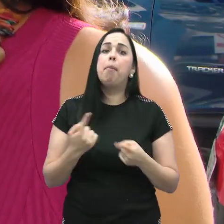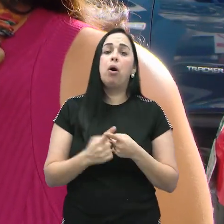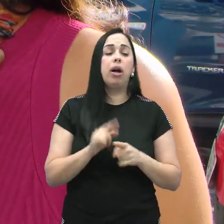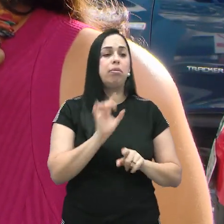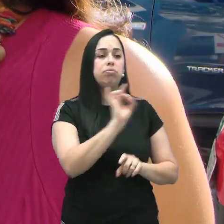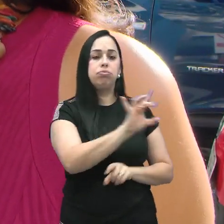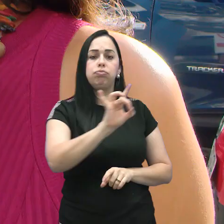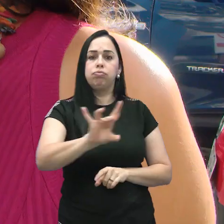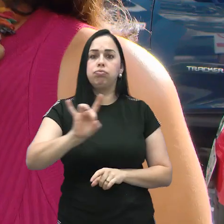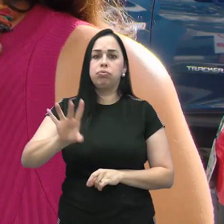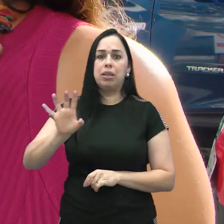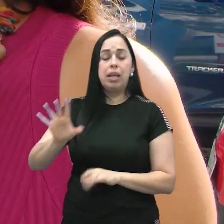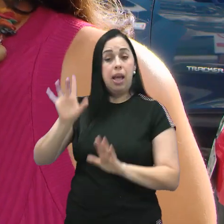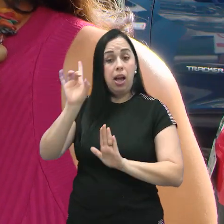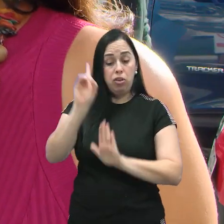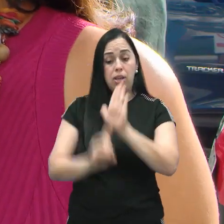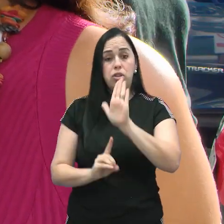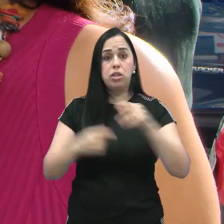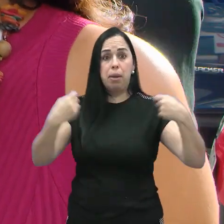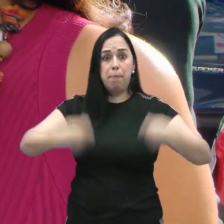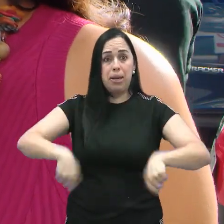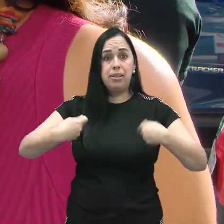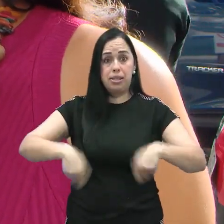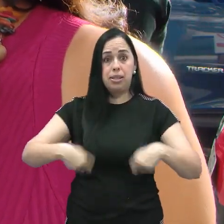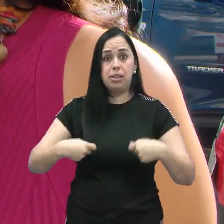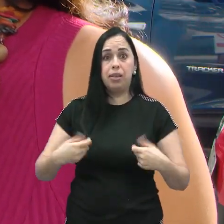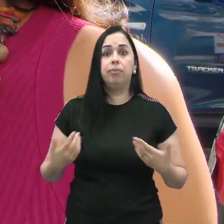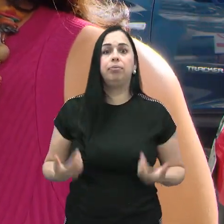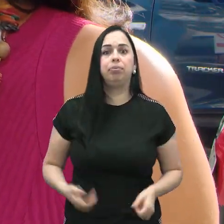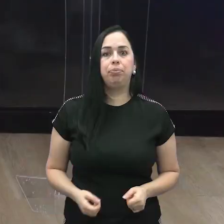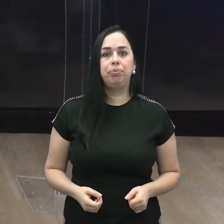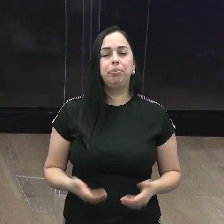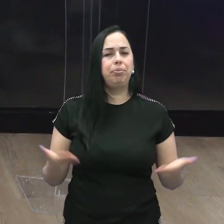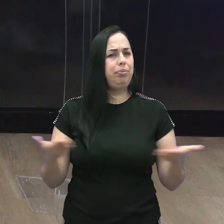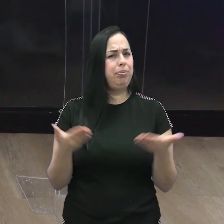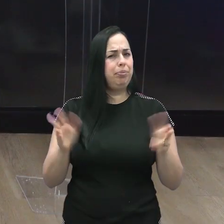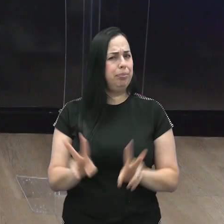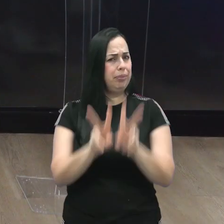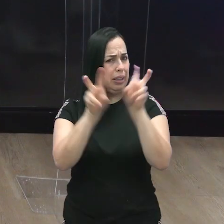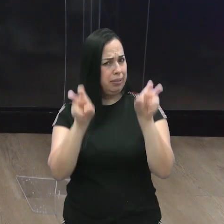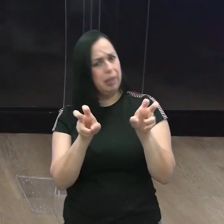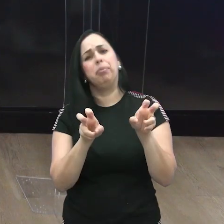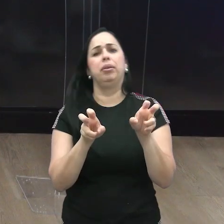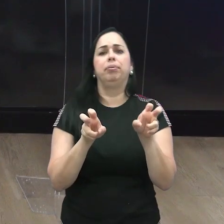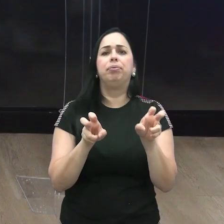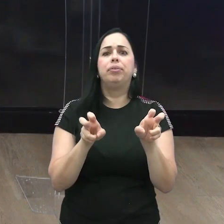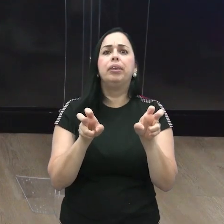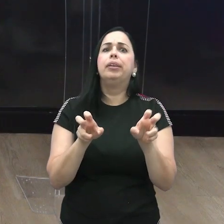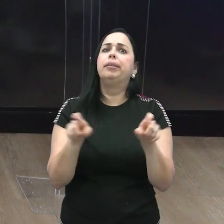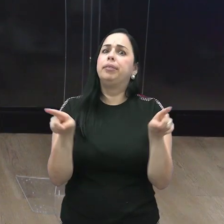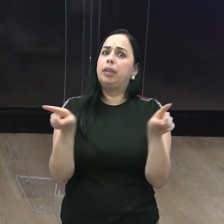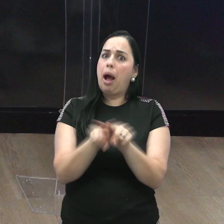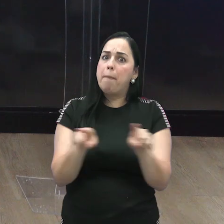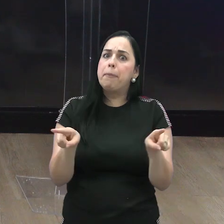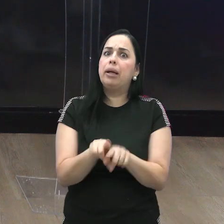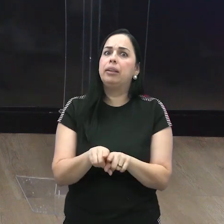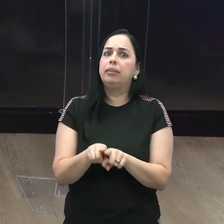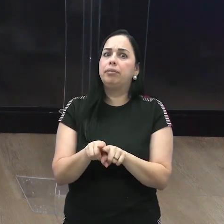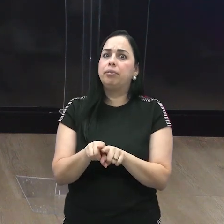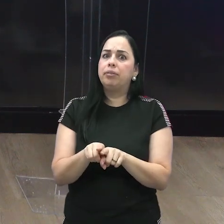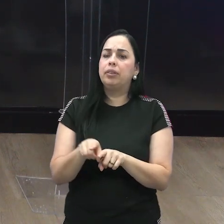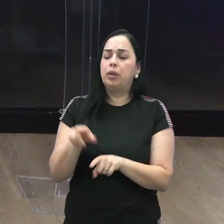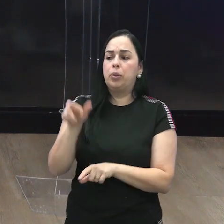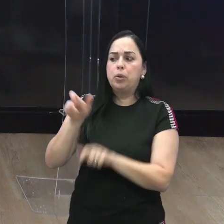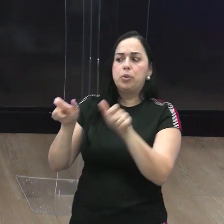por ser quem se é, são desses direitos que nós estamos falando hoje. Vamos falar de um assunto agora que também